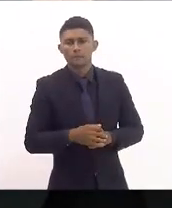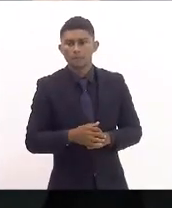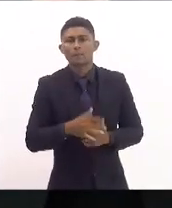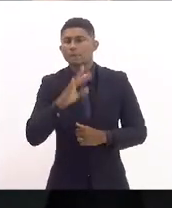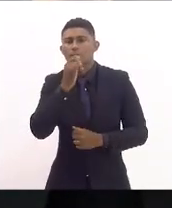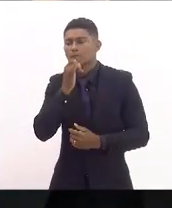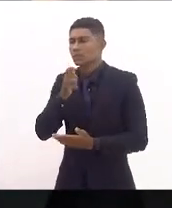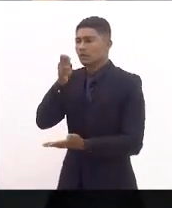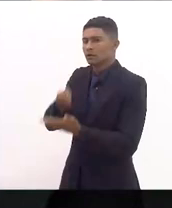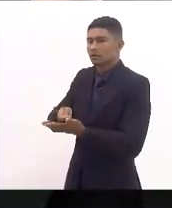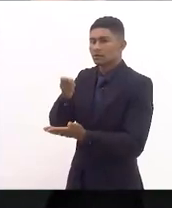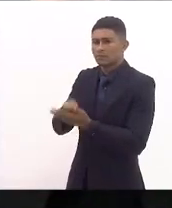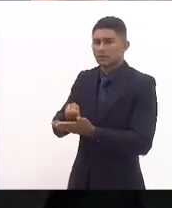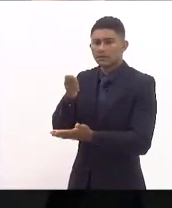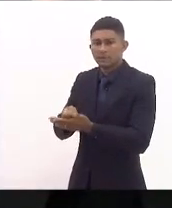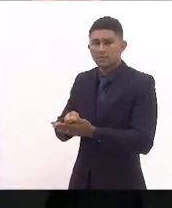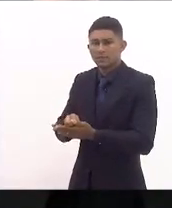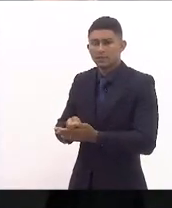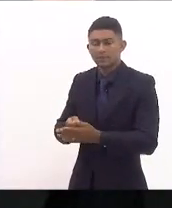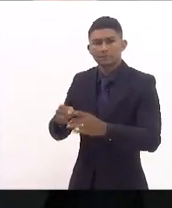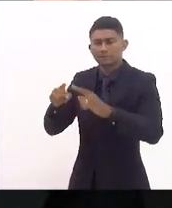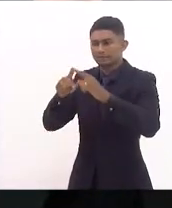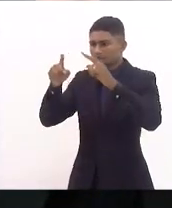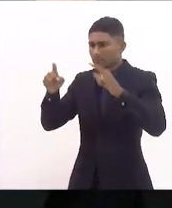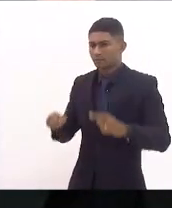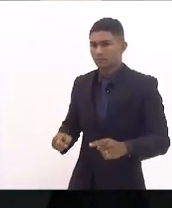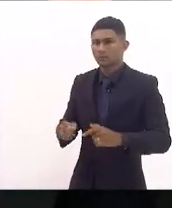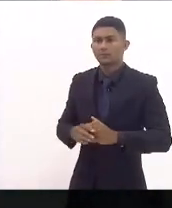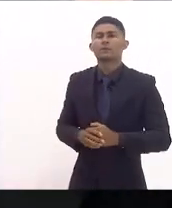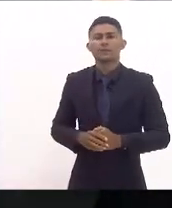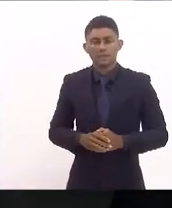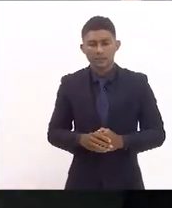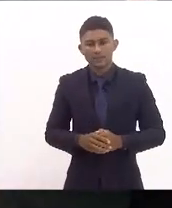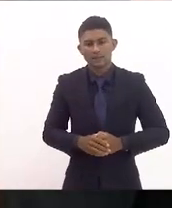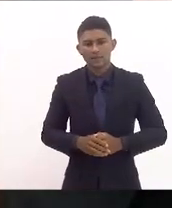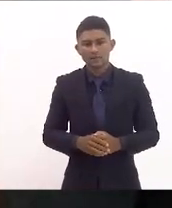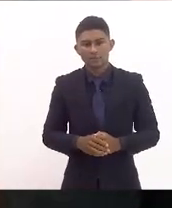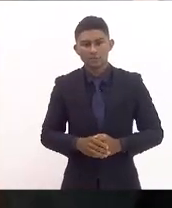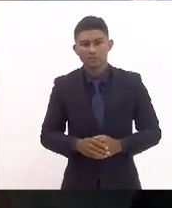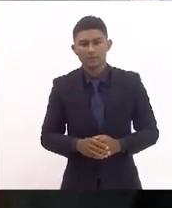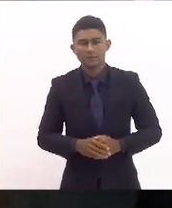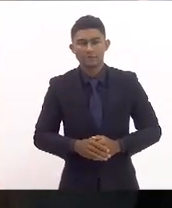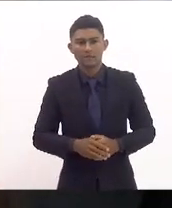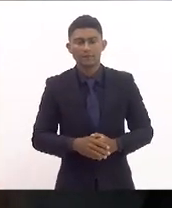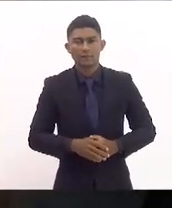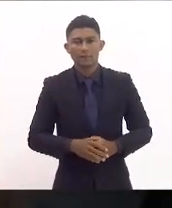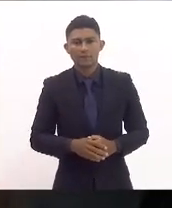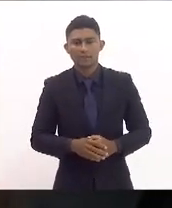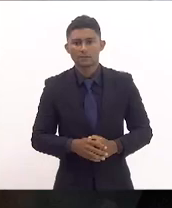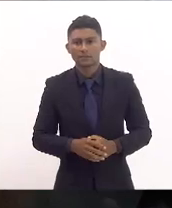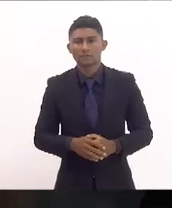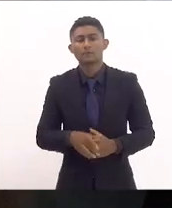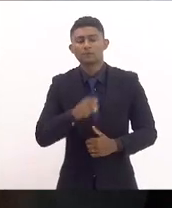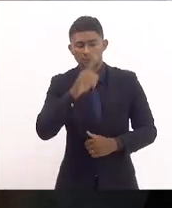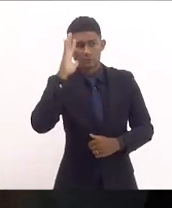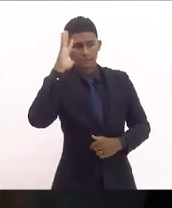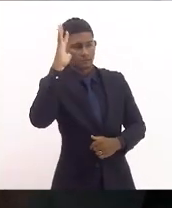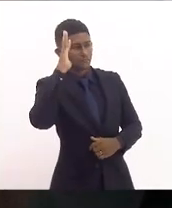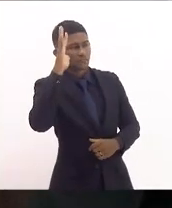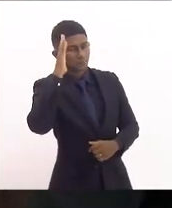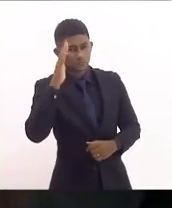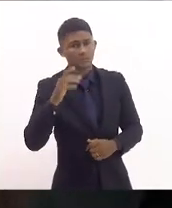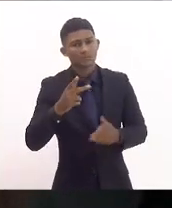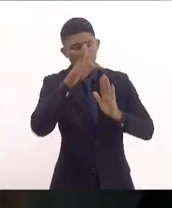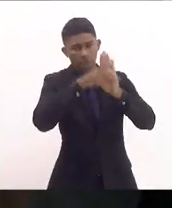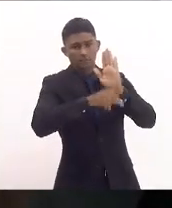obrigar uma empresa ela vai sair daqui e aí como é que fica o emprego para os outros o senhor pense bem Presidente